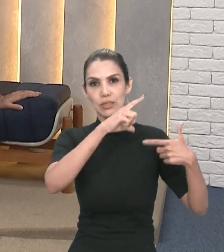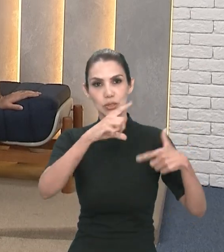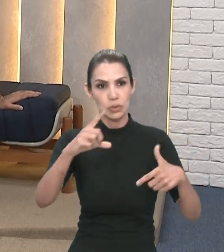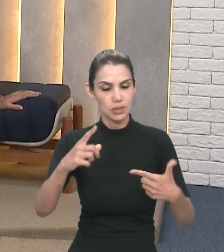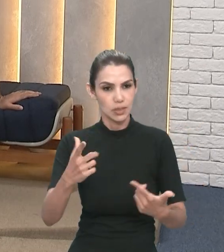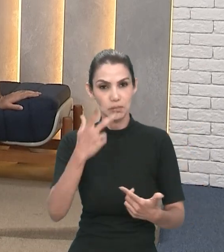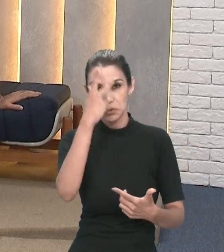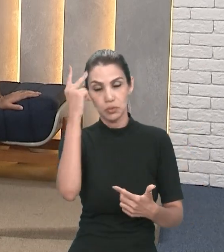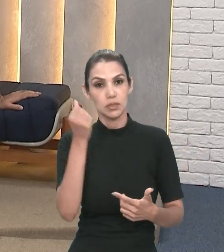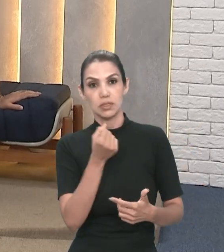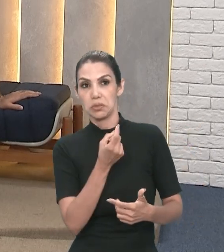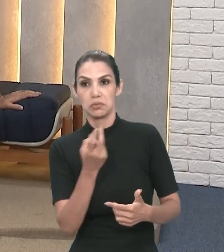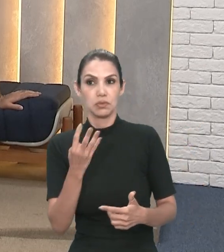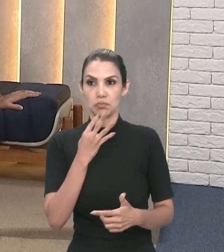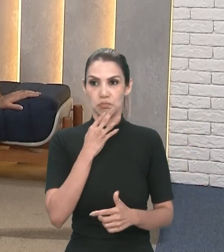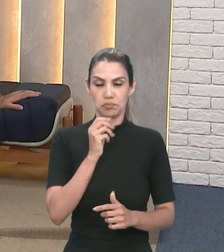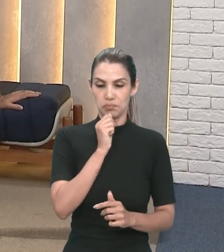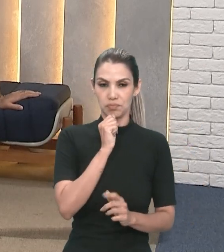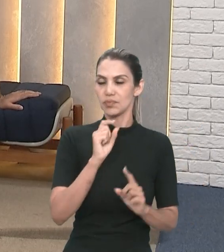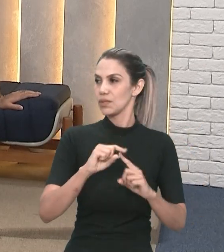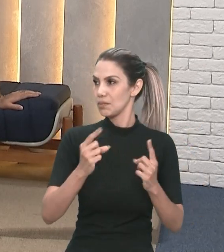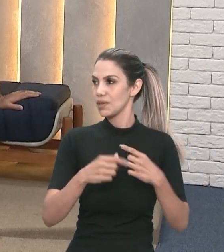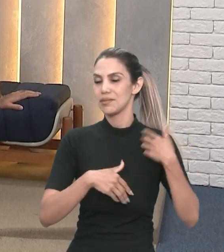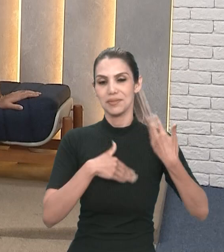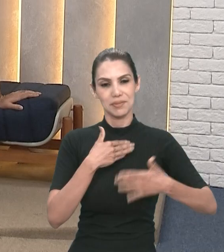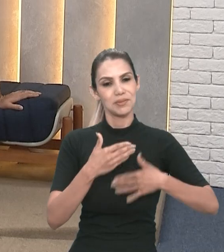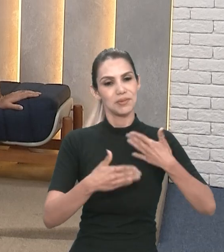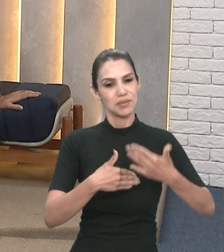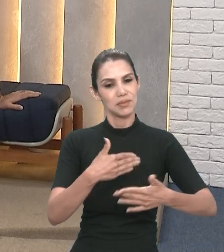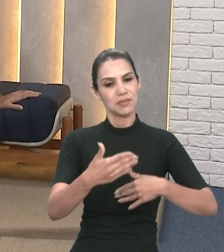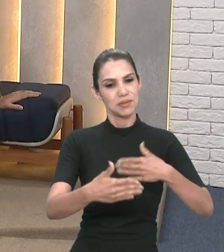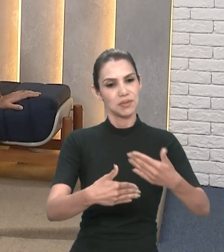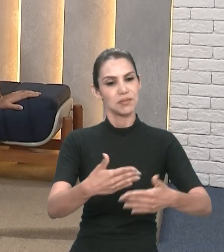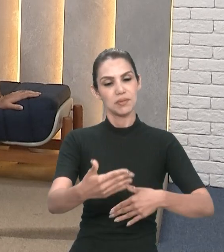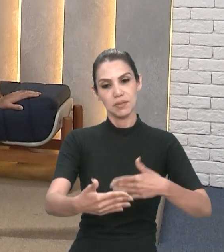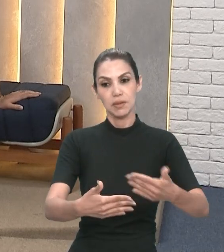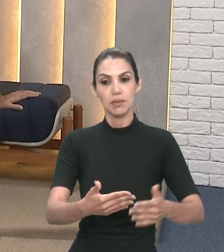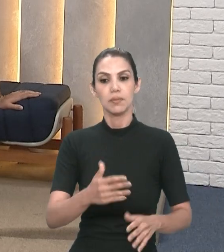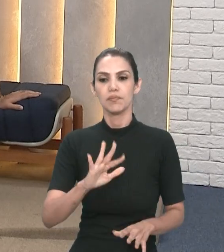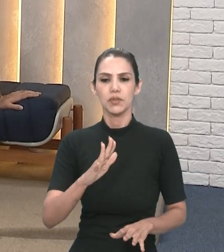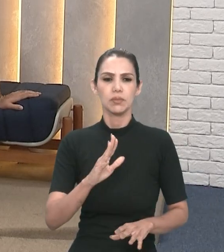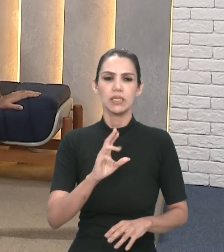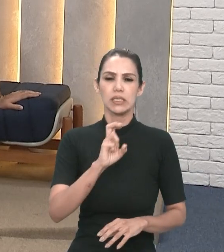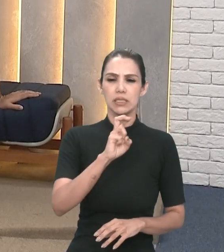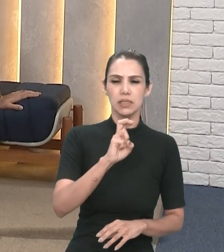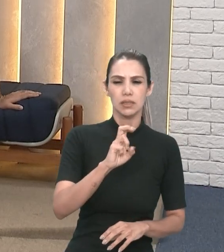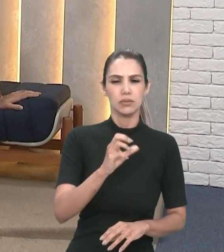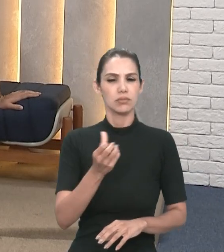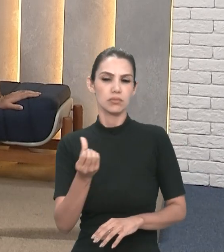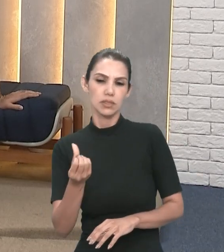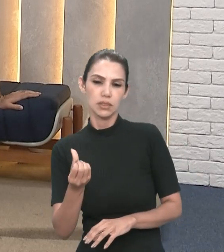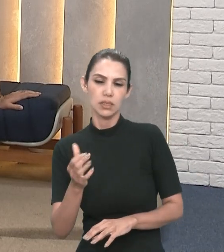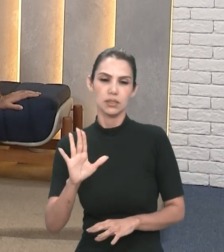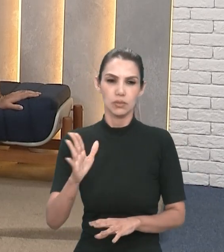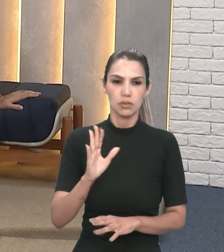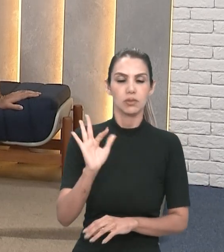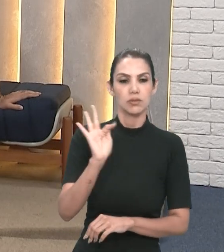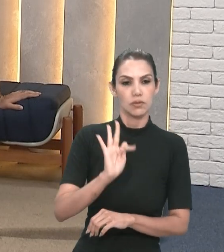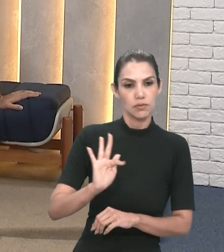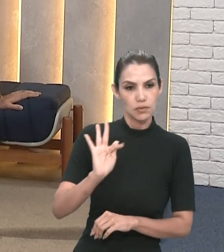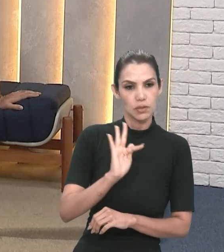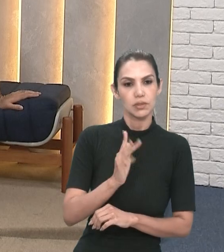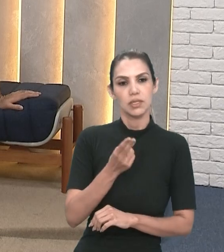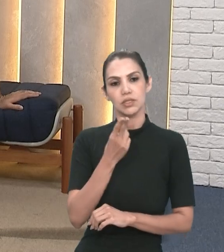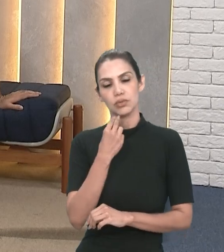né? E que a gente, ao longo desse trajeto, cerca de 5 ou 6 instituições, nutrição, enfermagem,